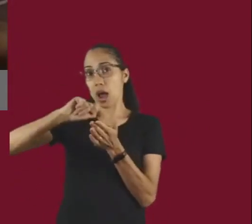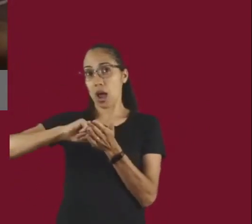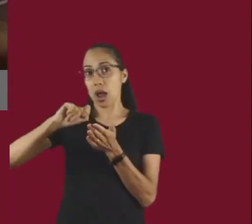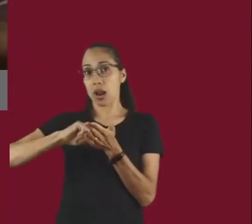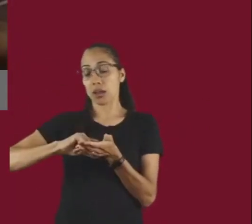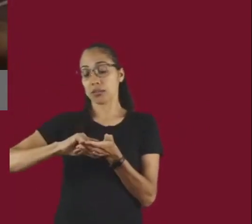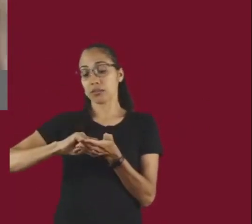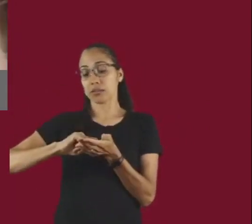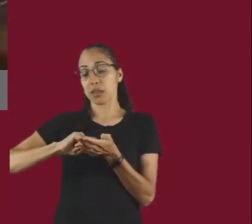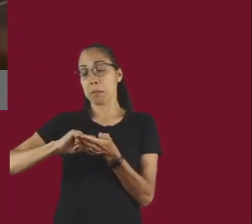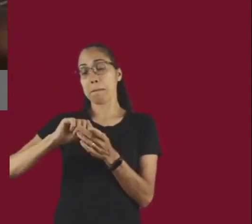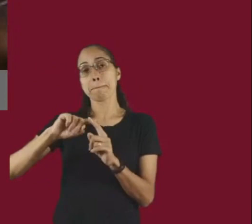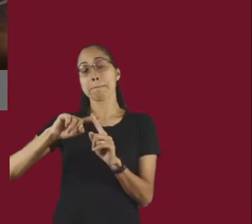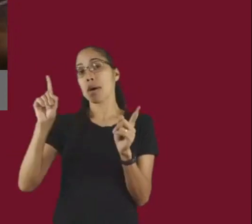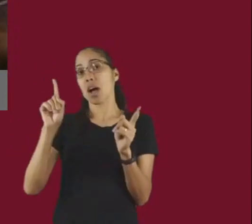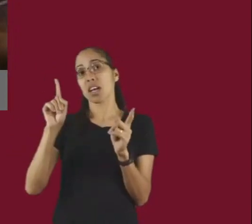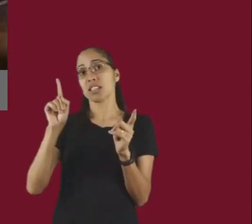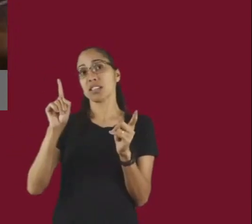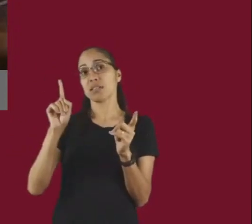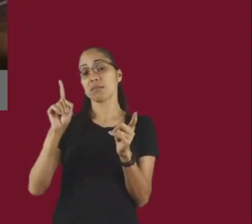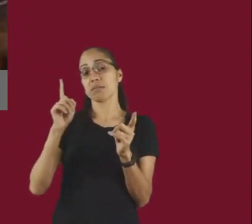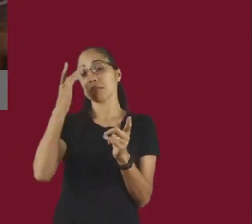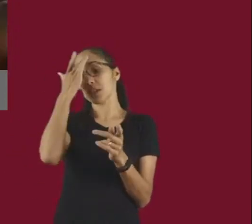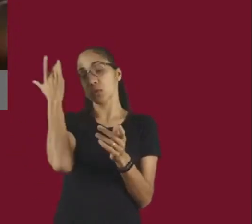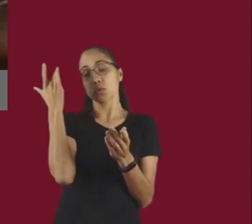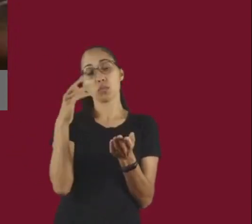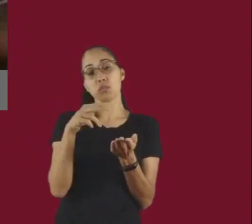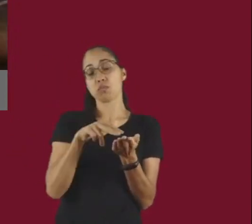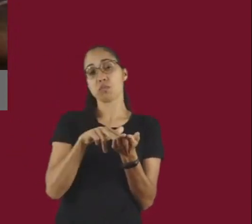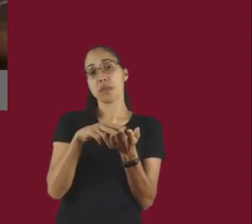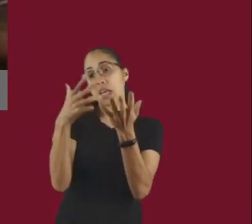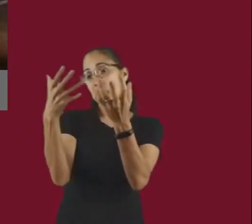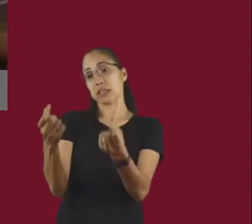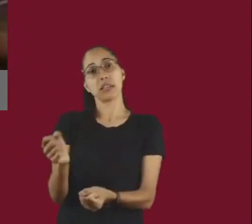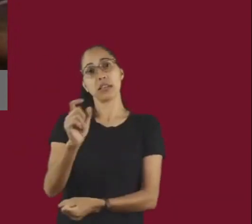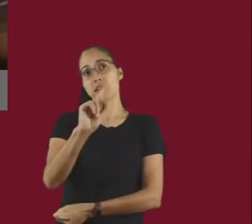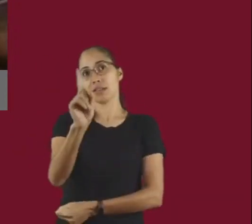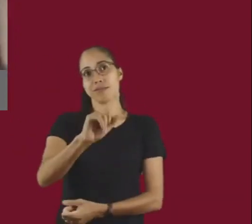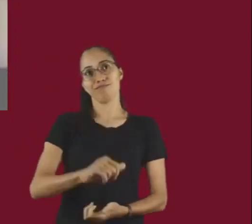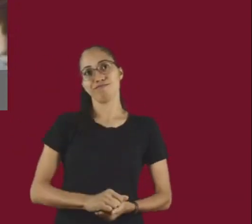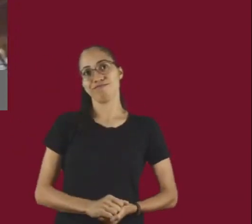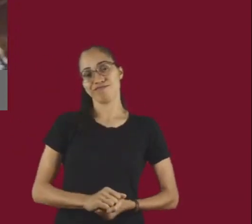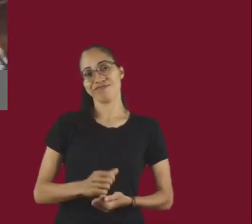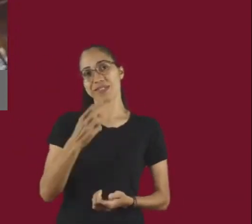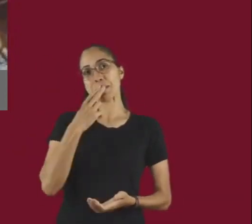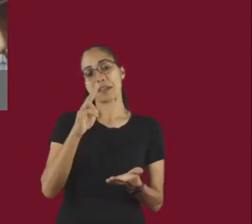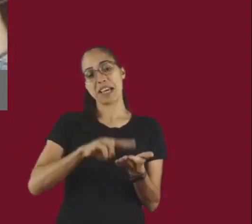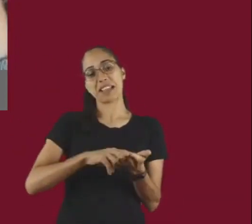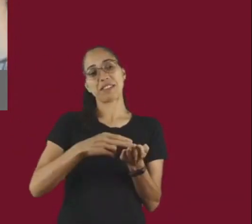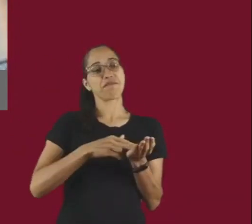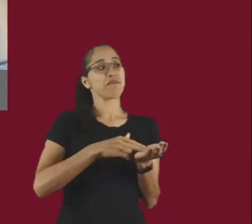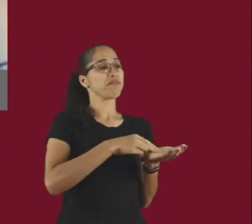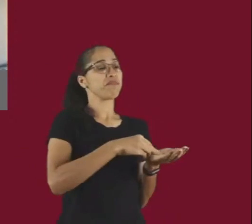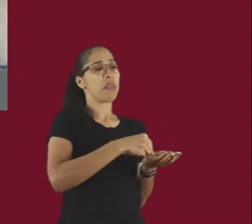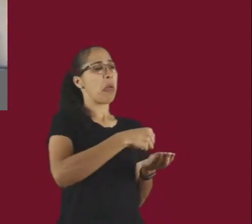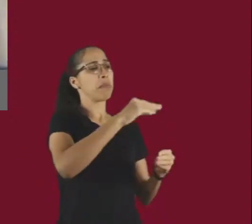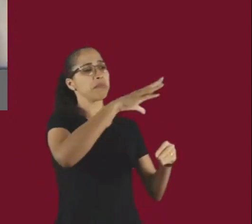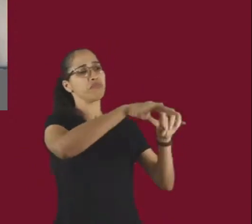destinatário. Que são cartas para sempre extraviadas. Eu tenho muito essa sensação